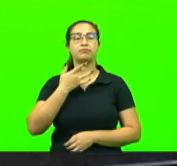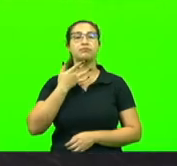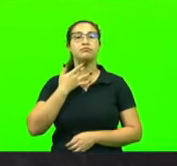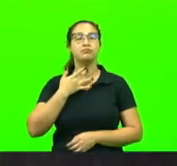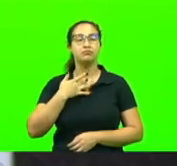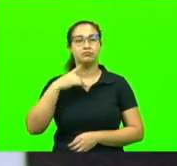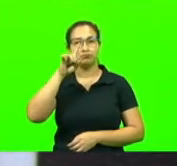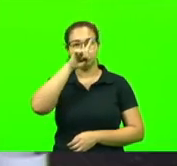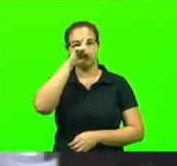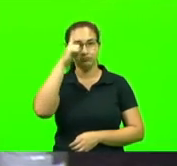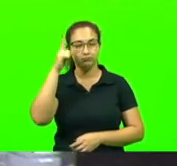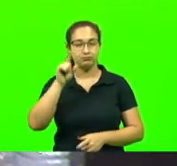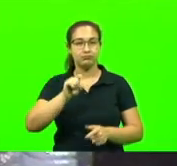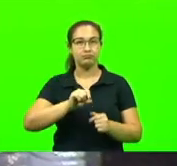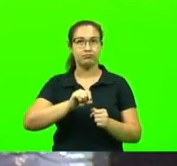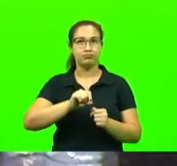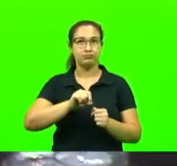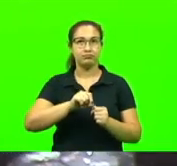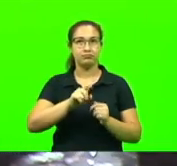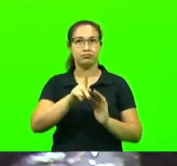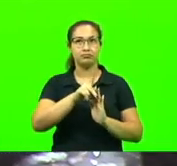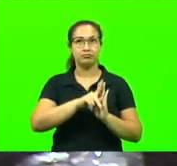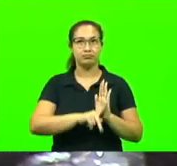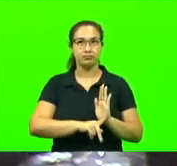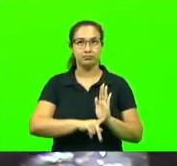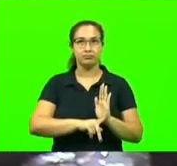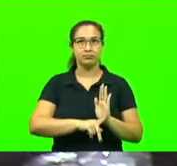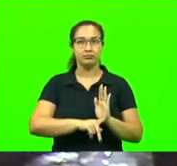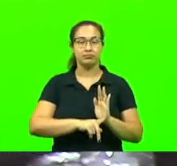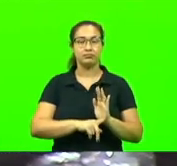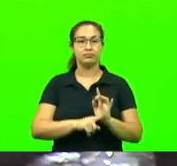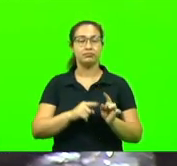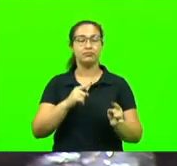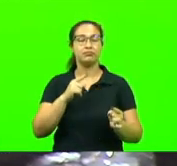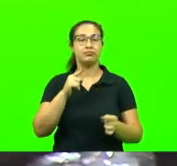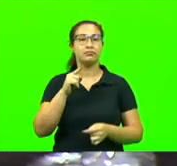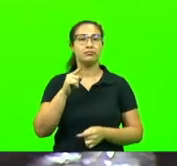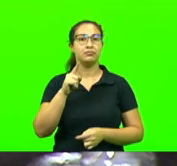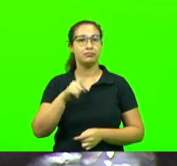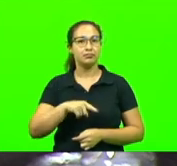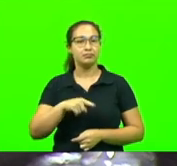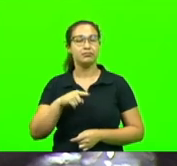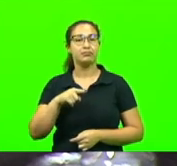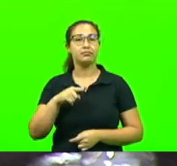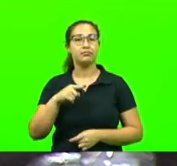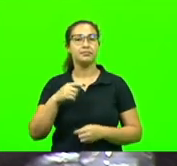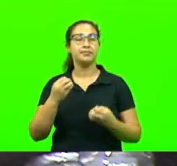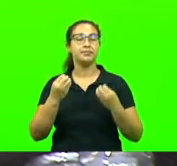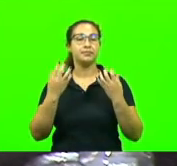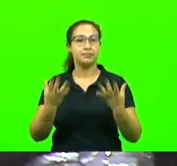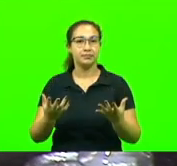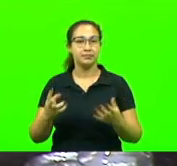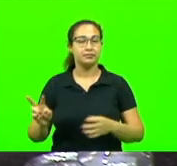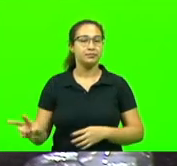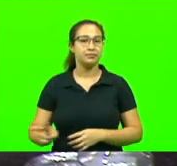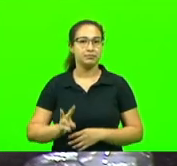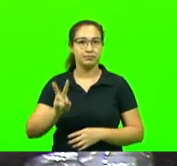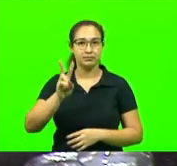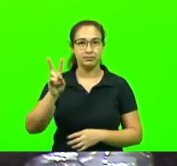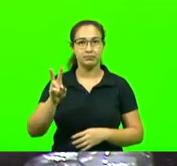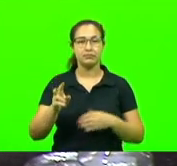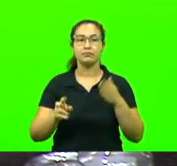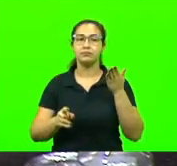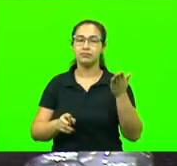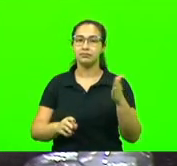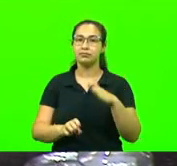teve de fazer o projeto, que foi no intuito de valorizar o